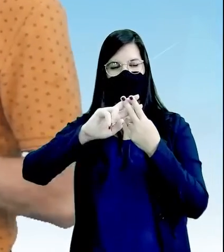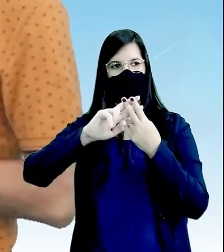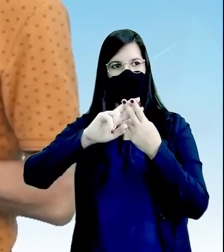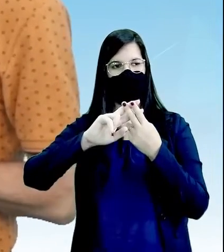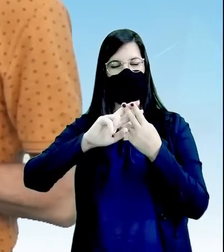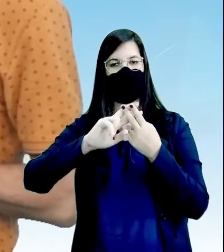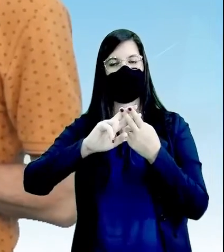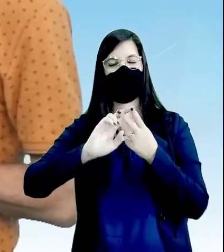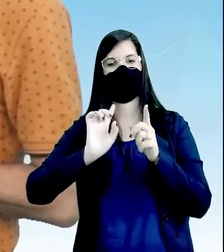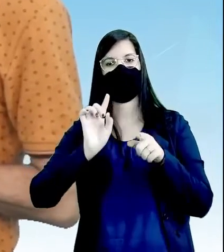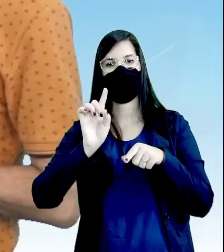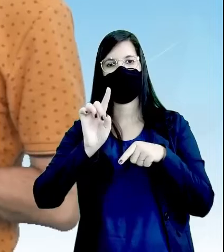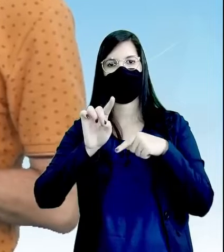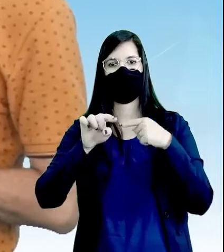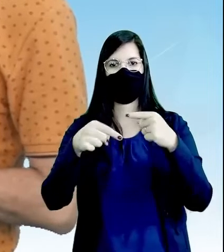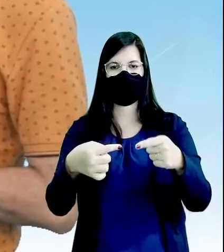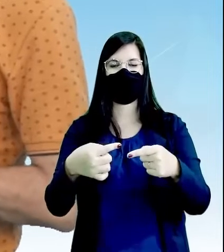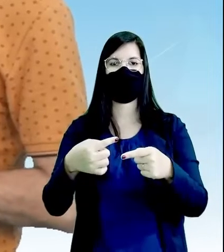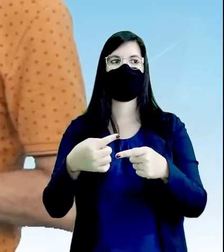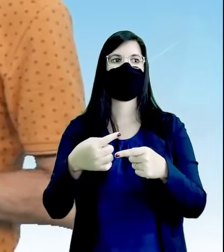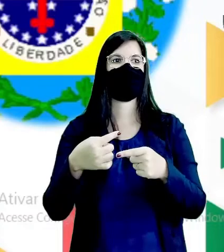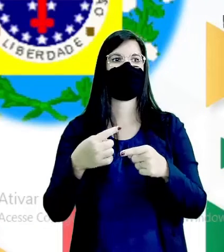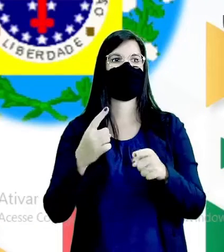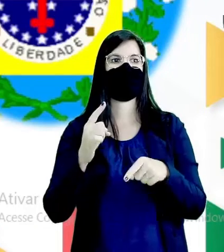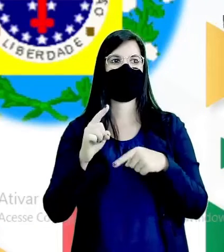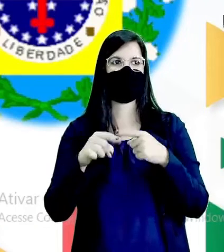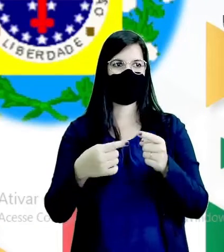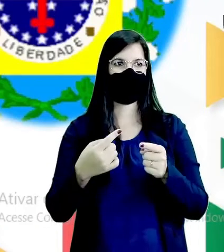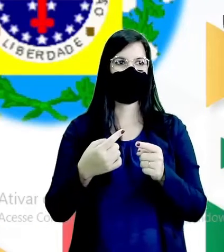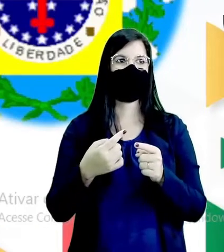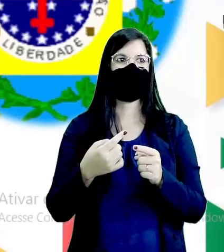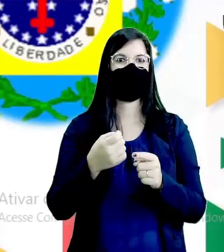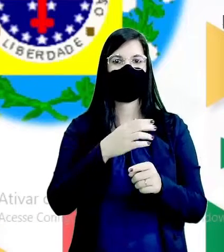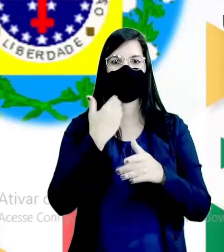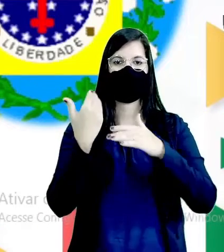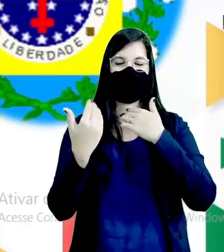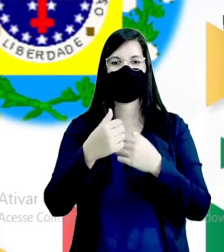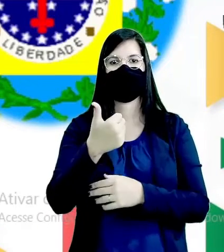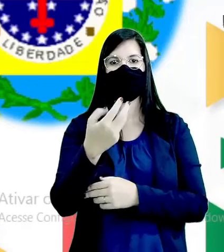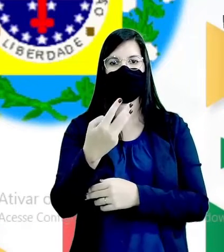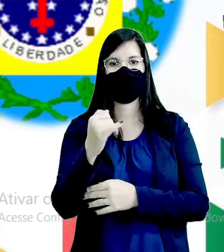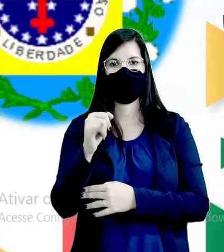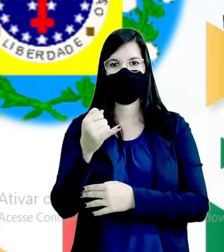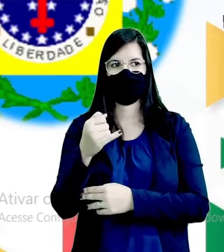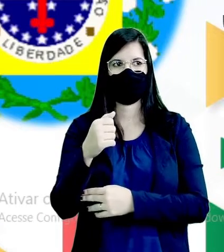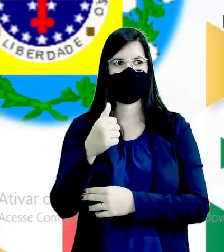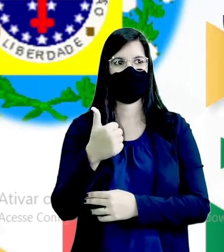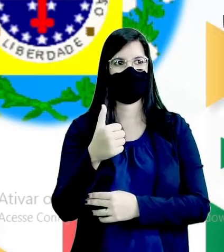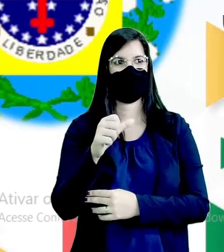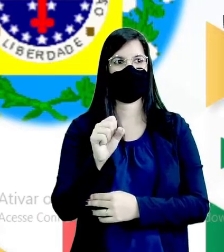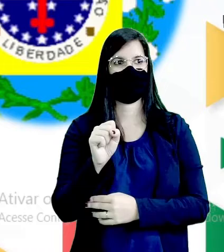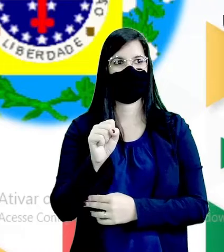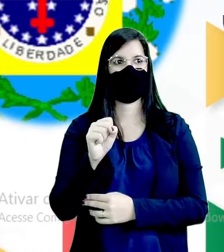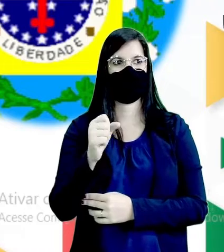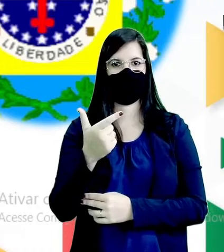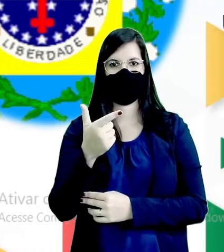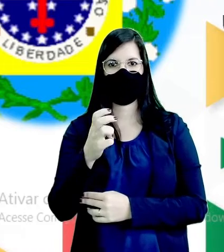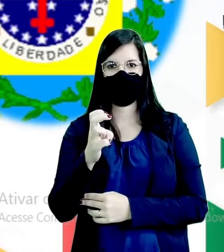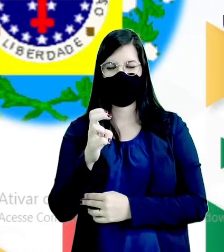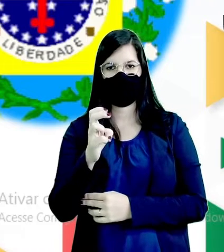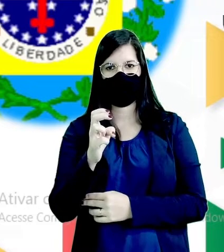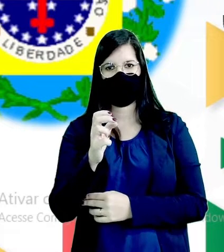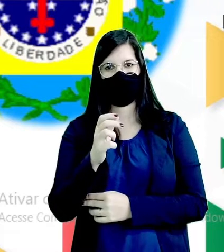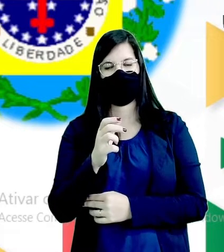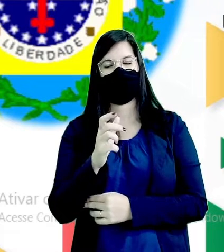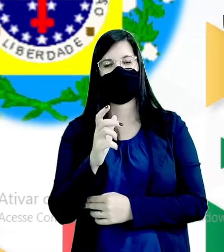foi Como na tela, né? fuzilado no dia 13 de janeiro de 1825, no Largo das Cinco Pontas, no Recife. Mas